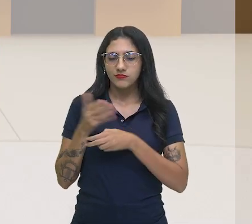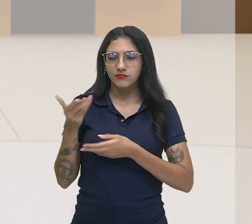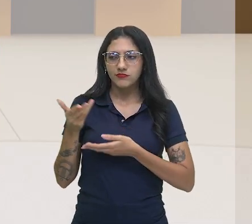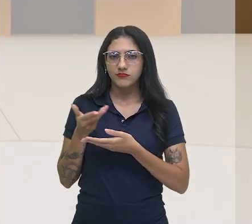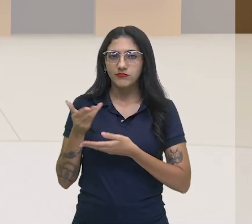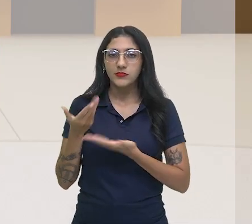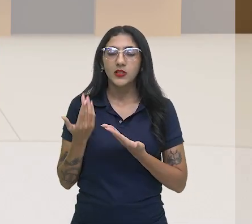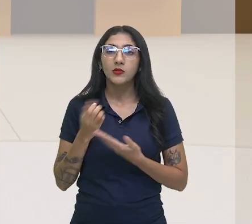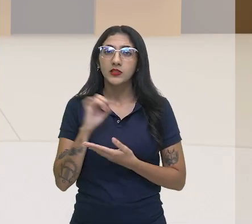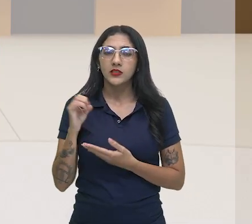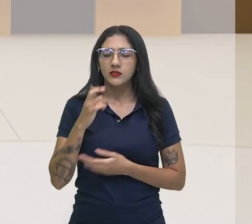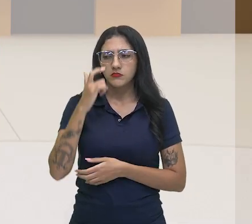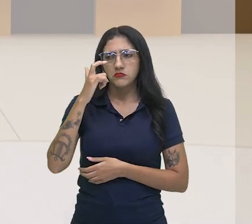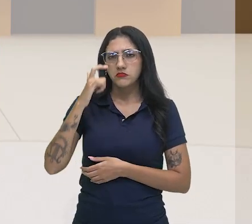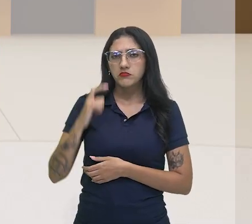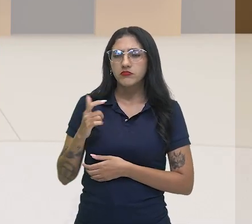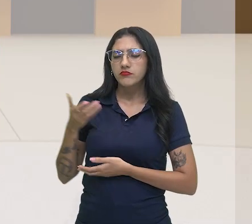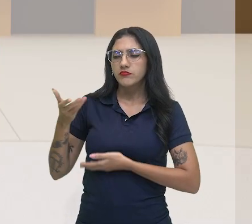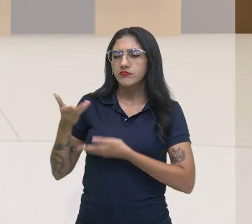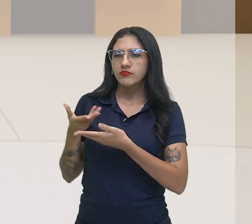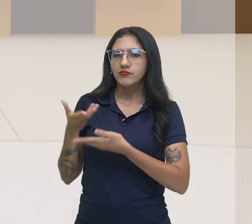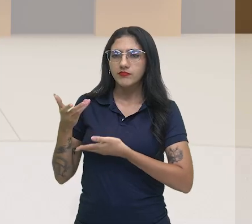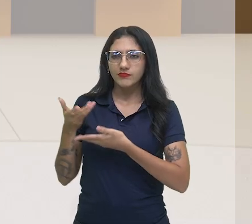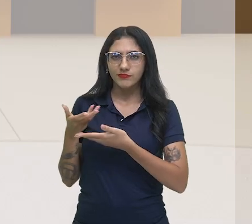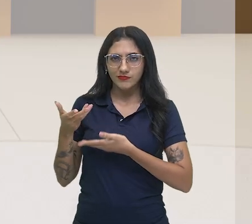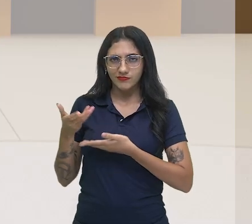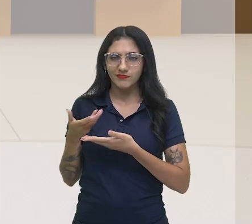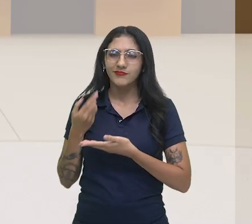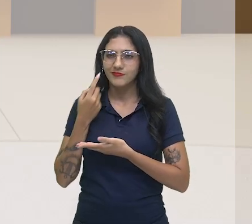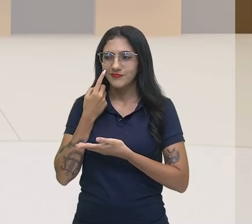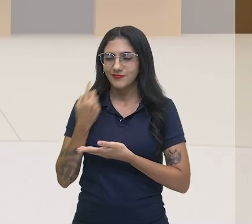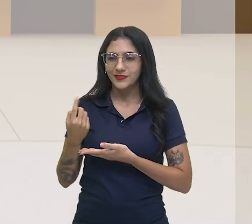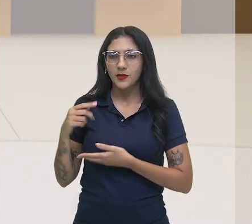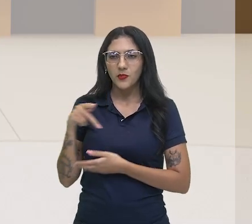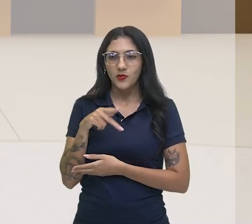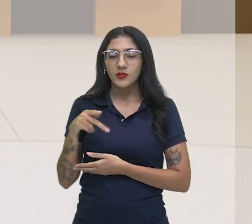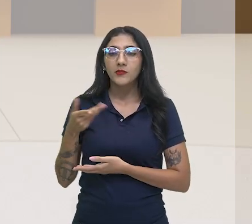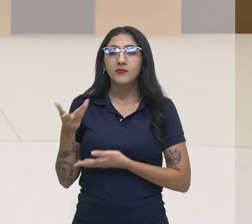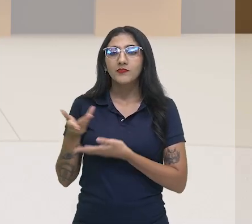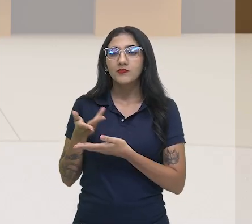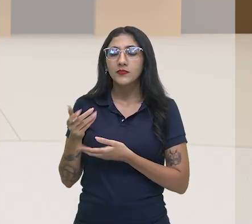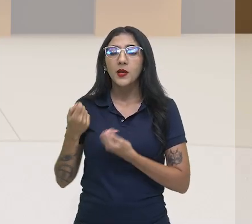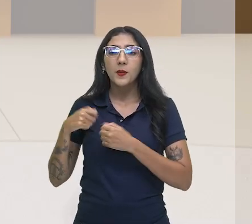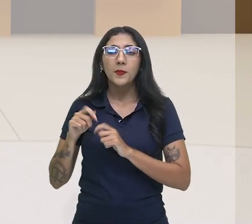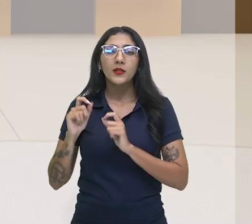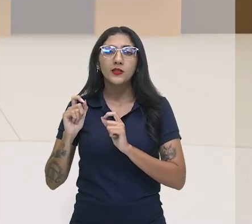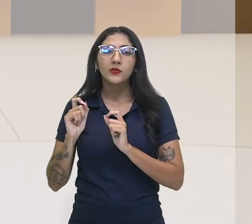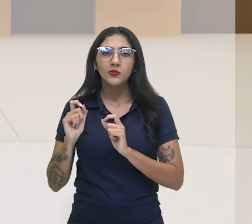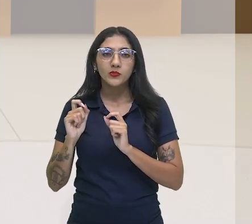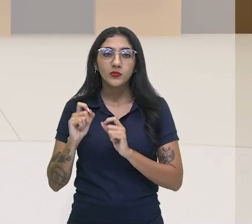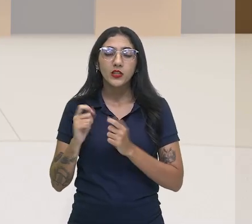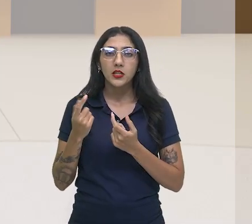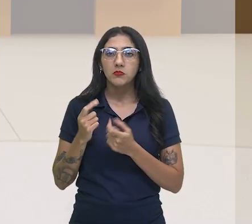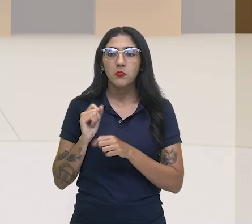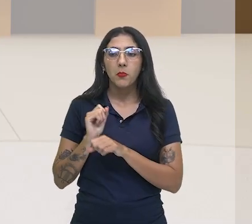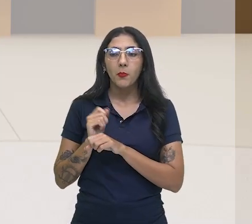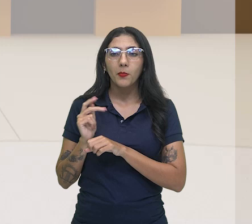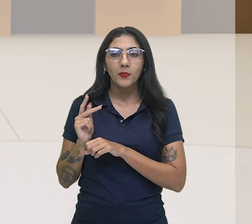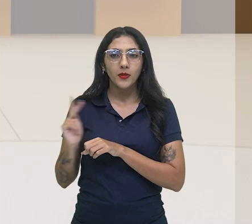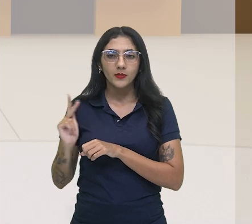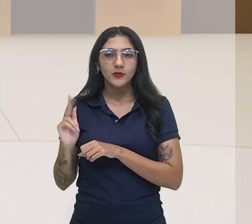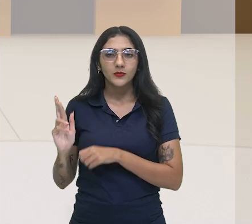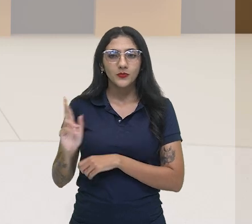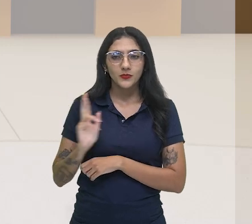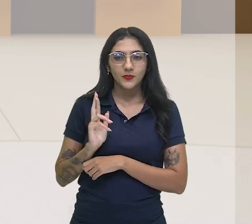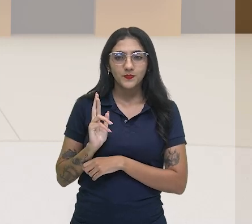troca. Então, se eu estou aqui tendo uma troca com a professora Milena, eu preciso ser sensível ao momento dela. Então, a gente tem